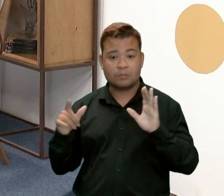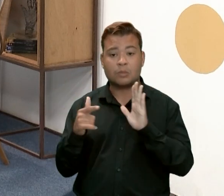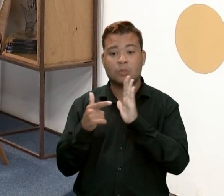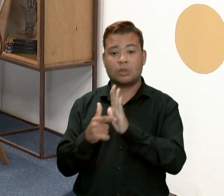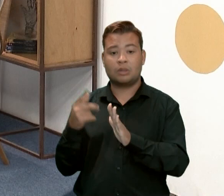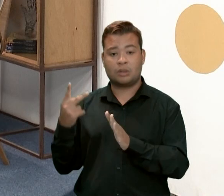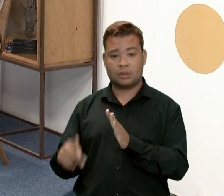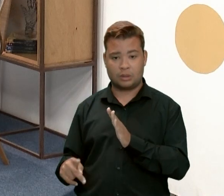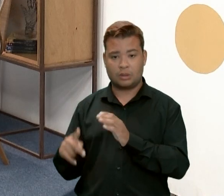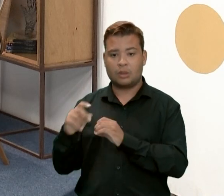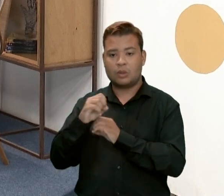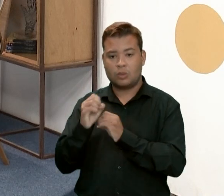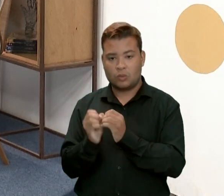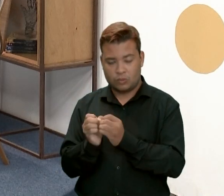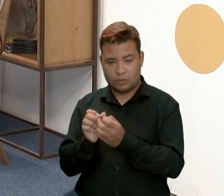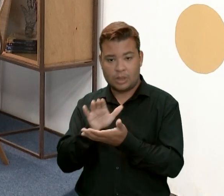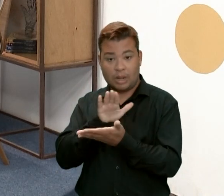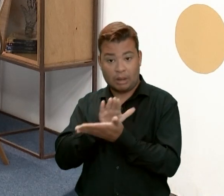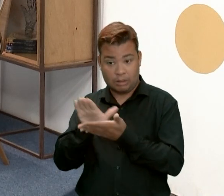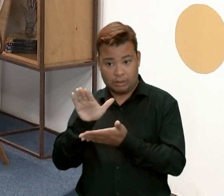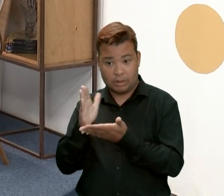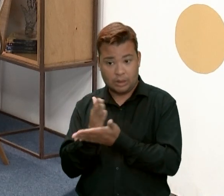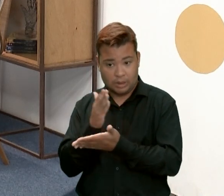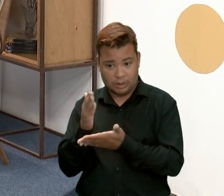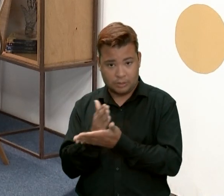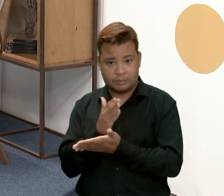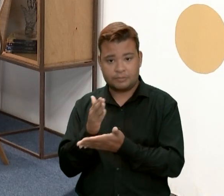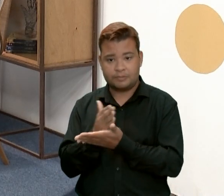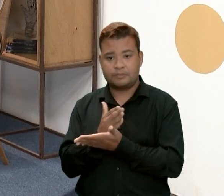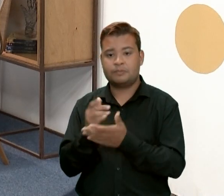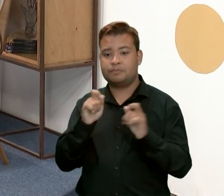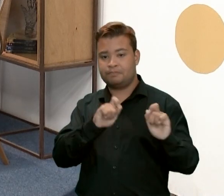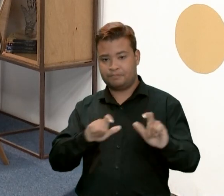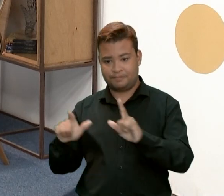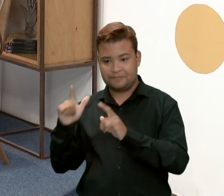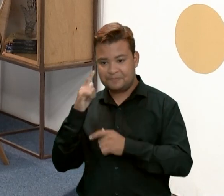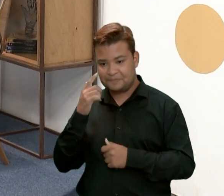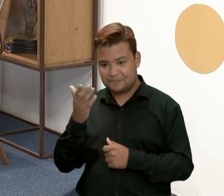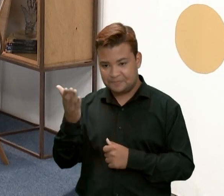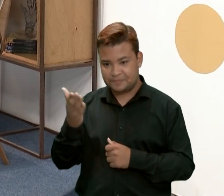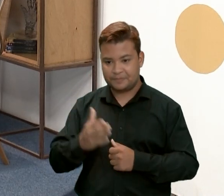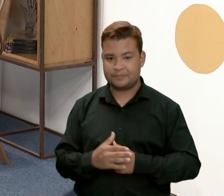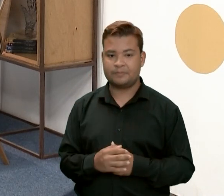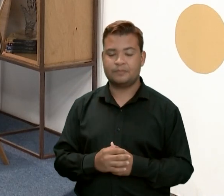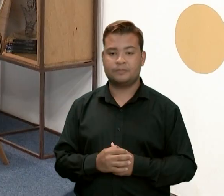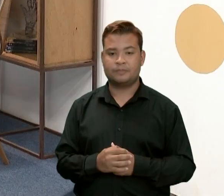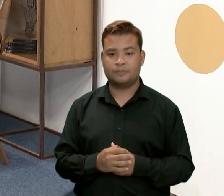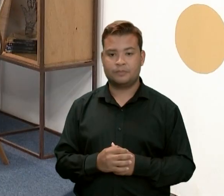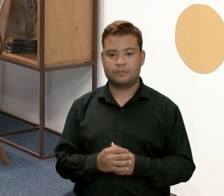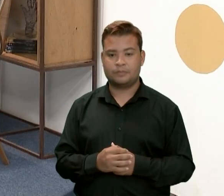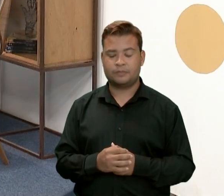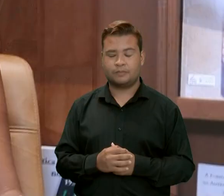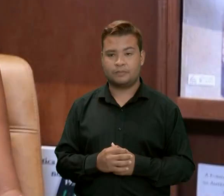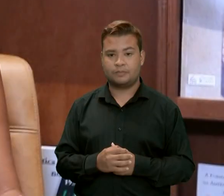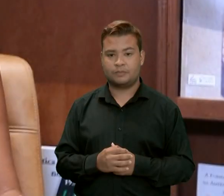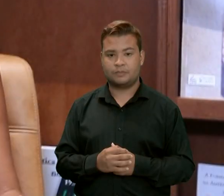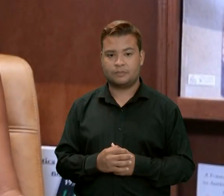um livro lançado pela editora UFG no quadro Publicações. Rodou.